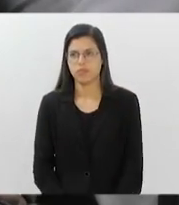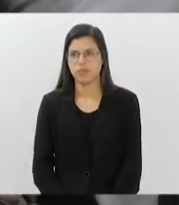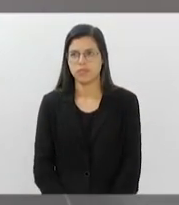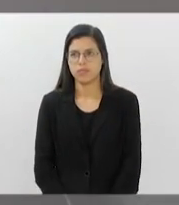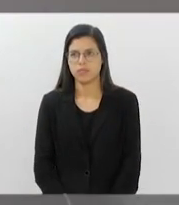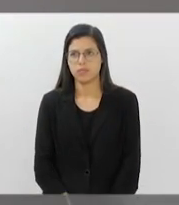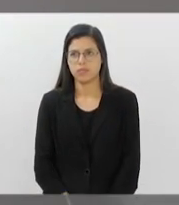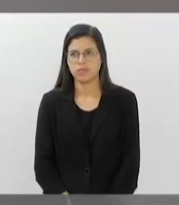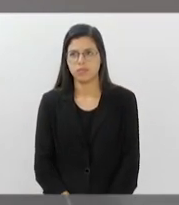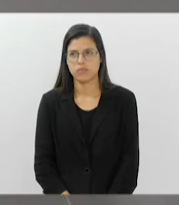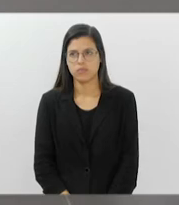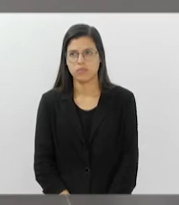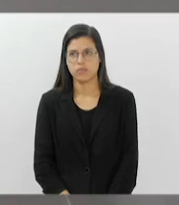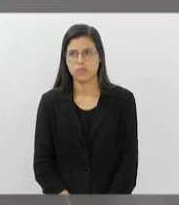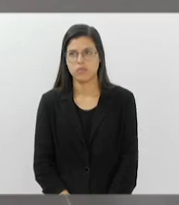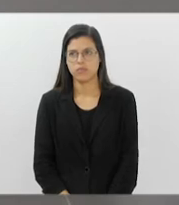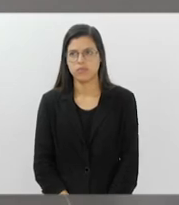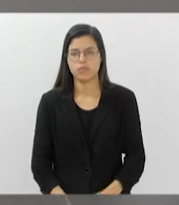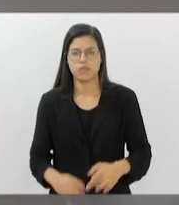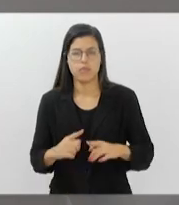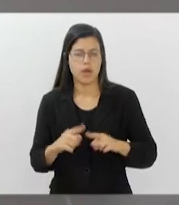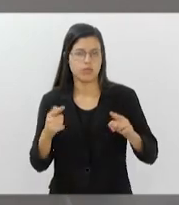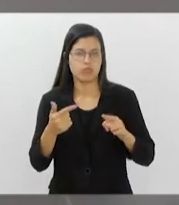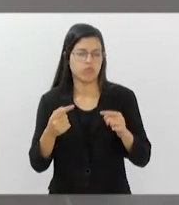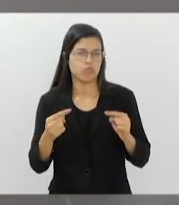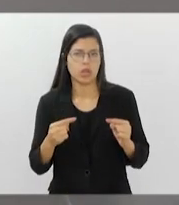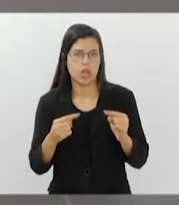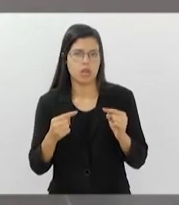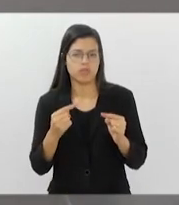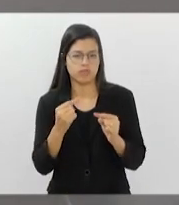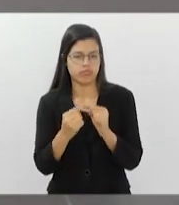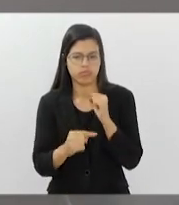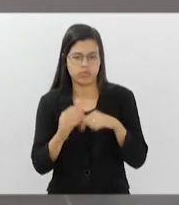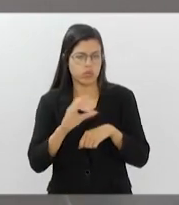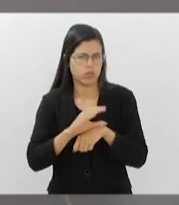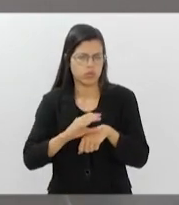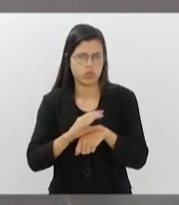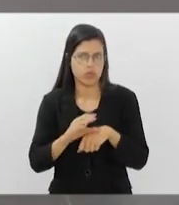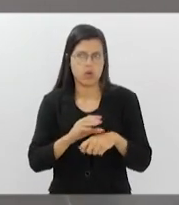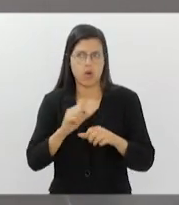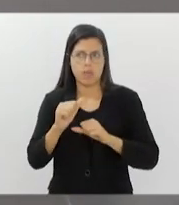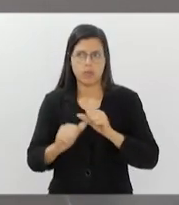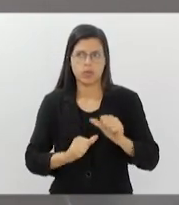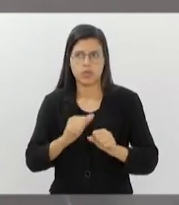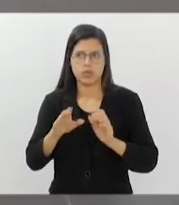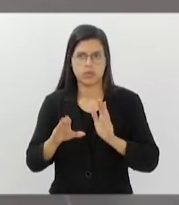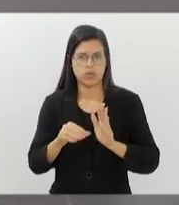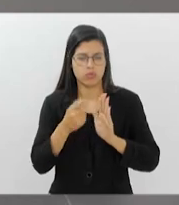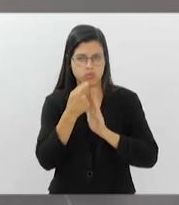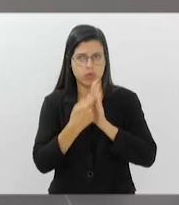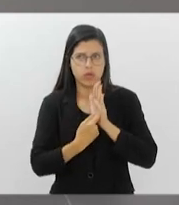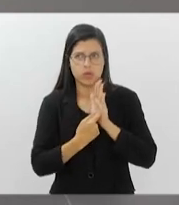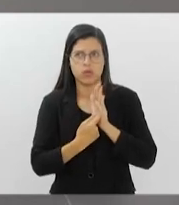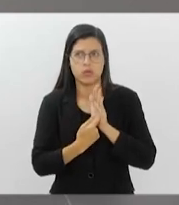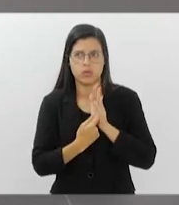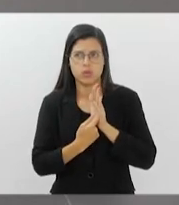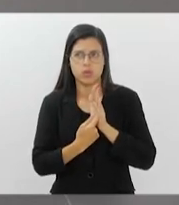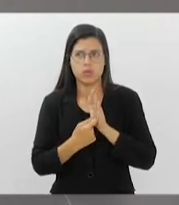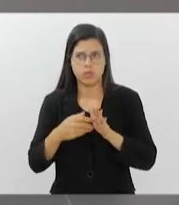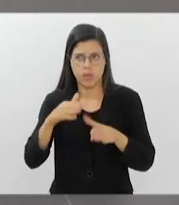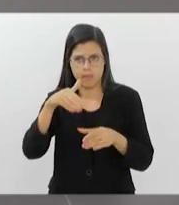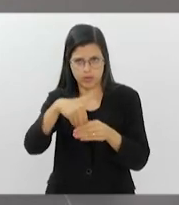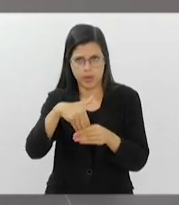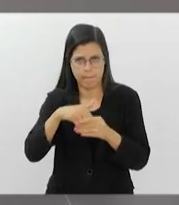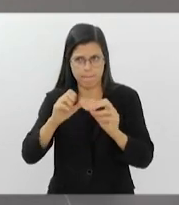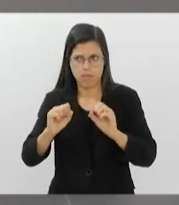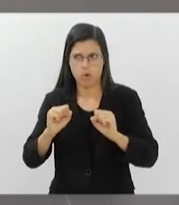mas não tem constitucionalidade com a mudança da emenda, porque tem a previsão no Código. Não vamos votar?